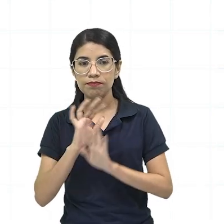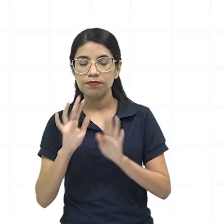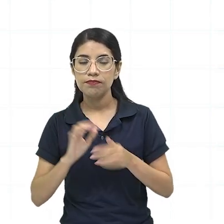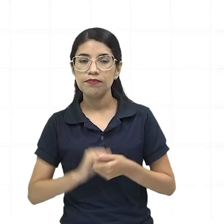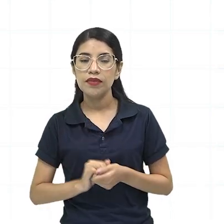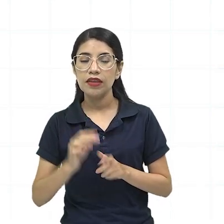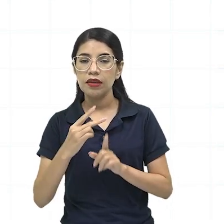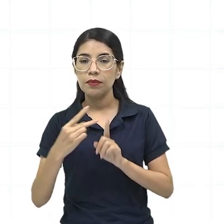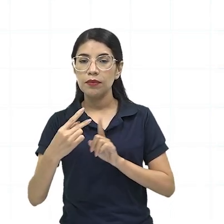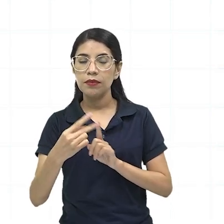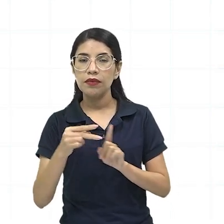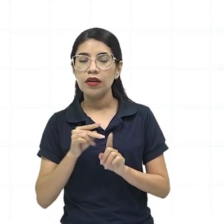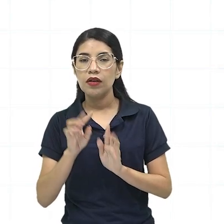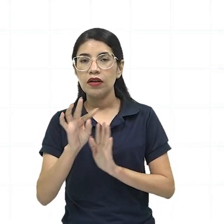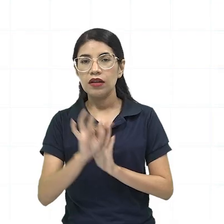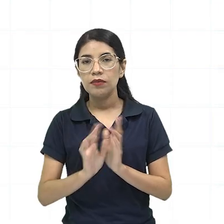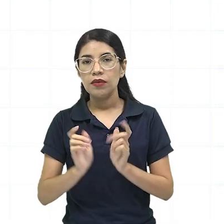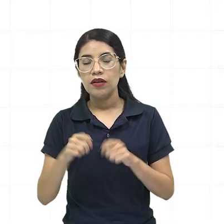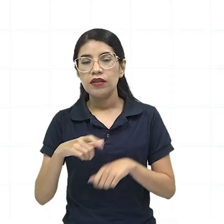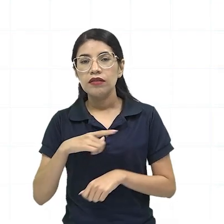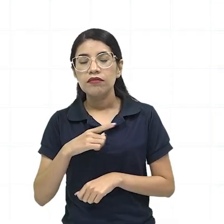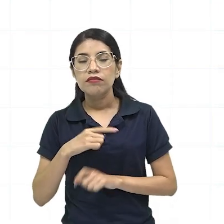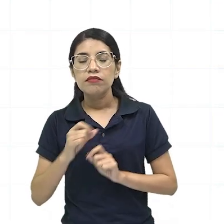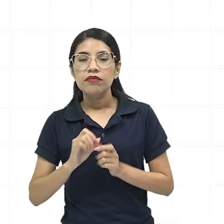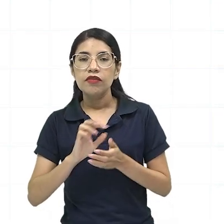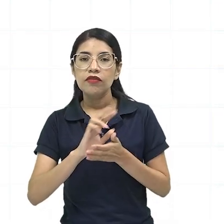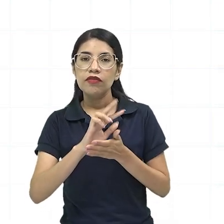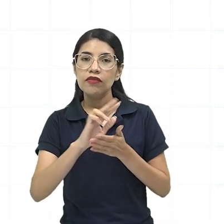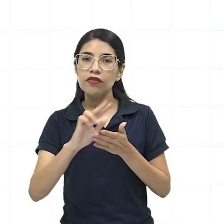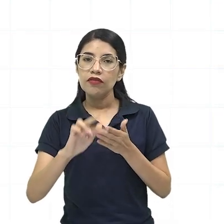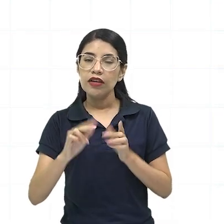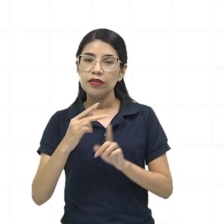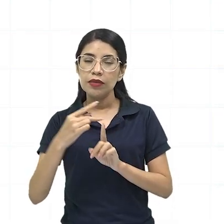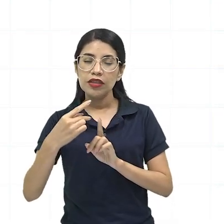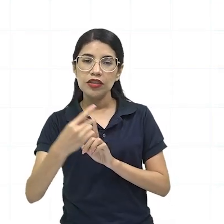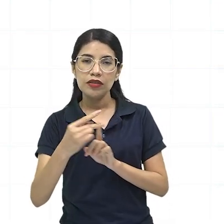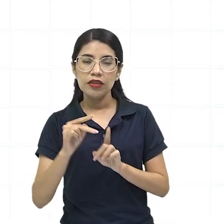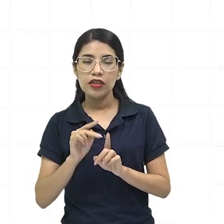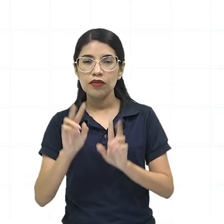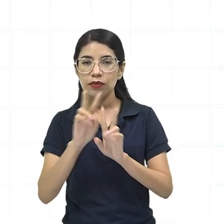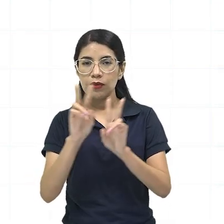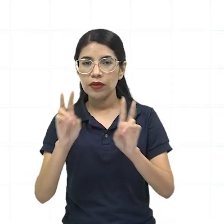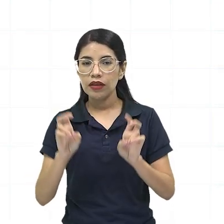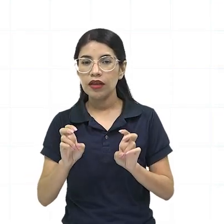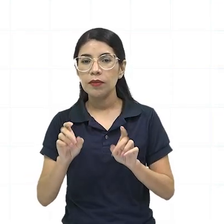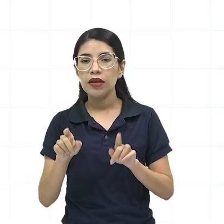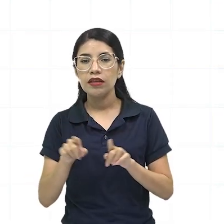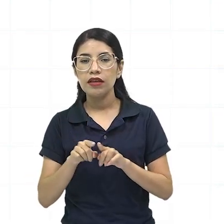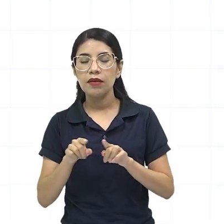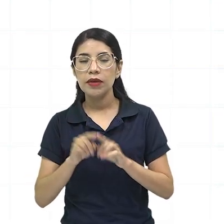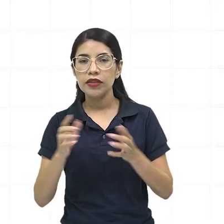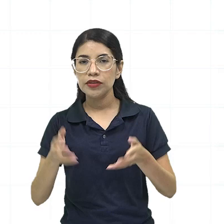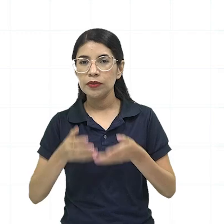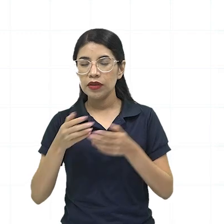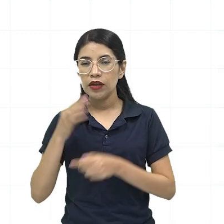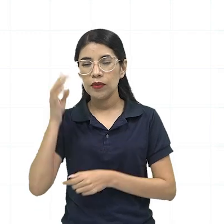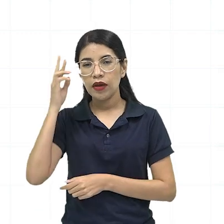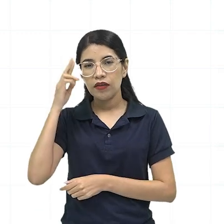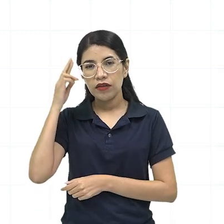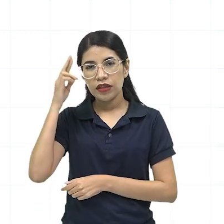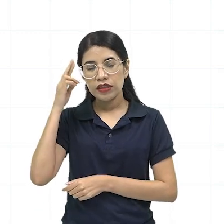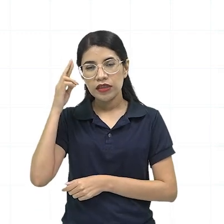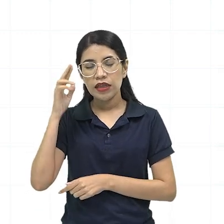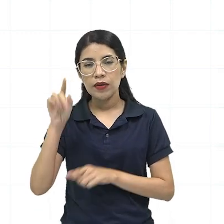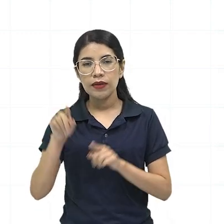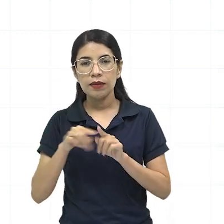ao ponto de vista, os textos podem apresentar diferentes perspectivas sobre determinado tema, estimulando o pensamento crítico e a